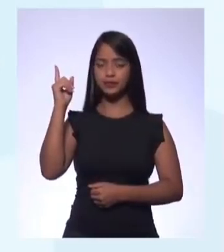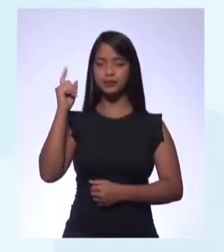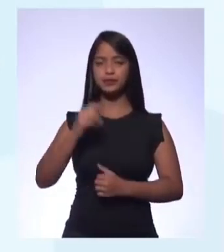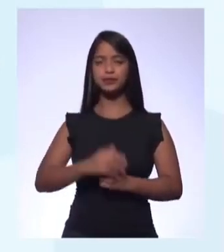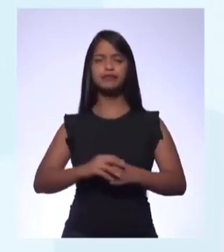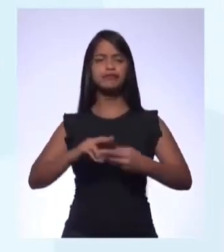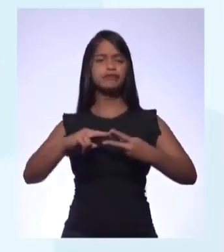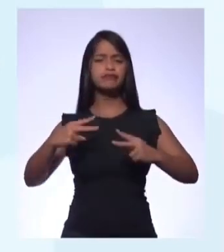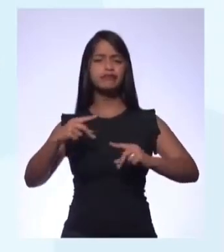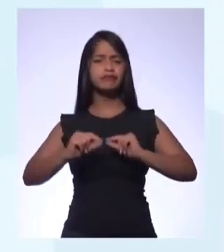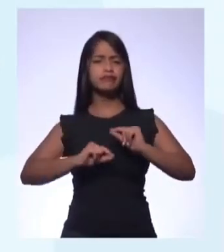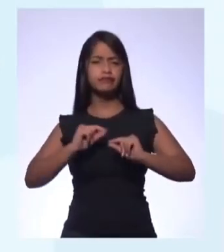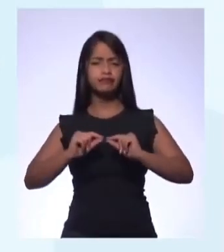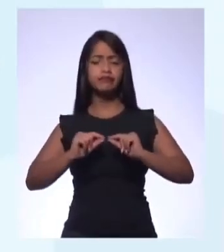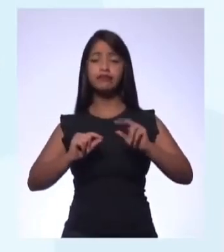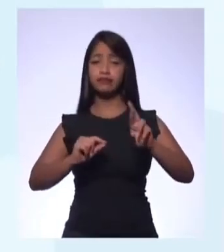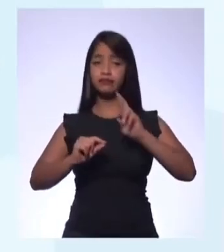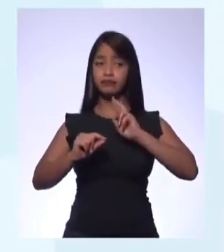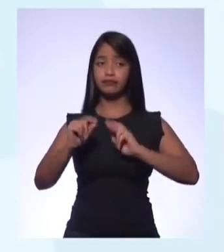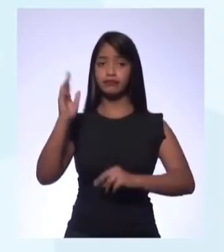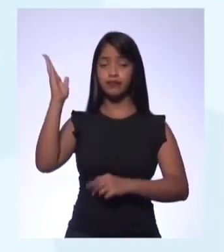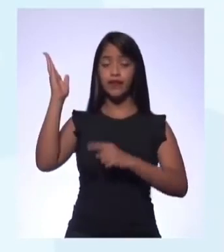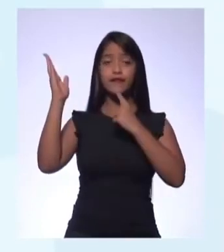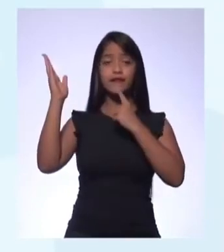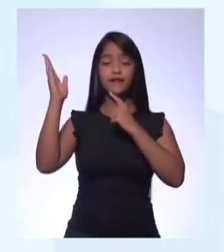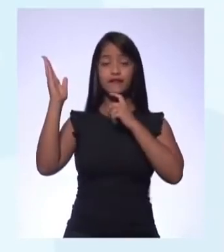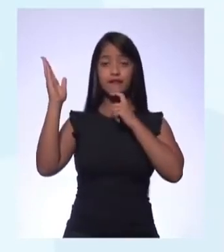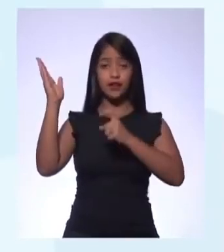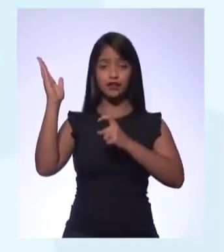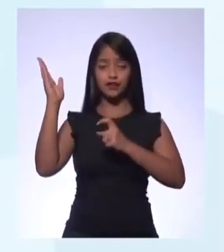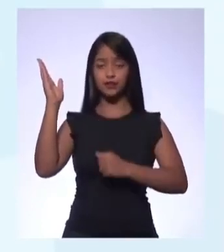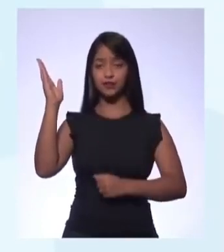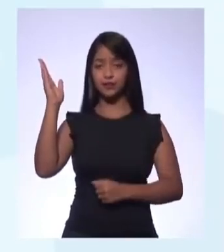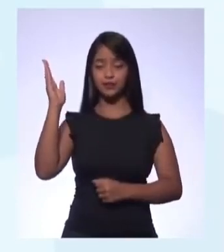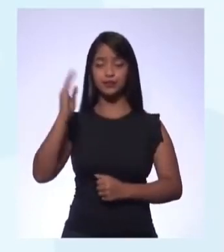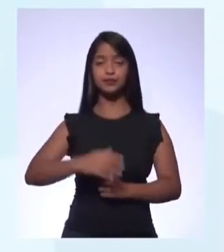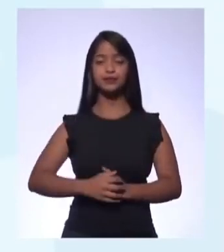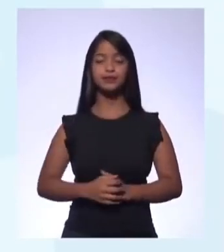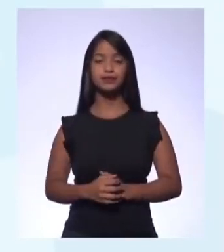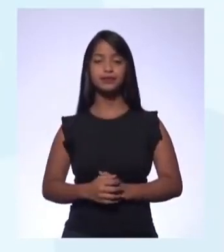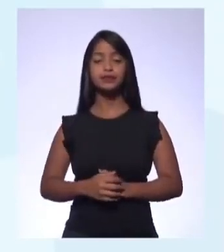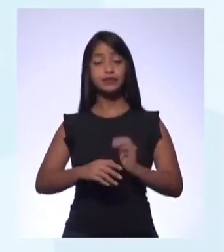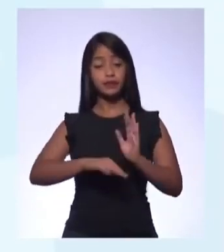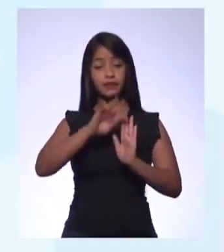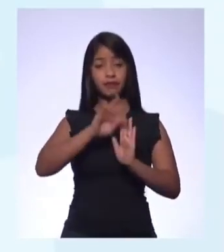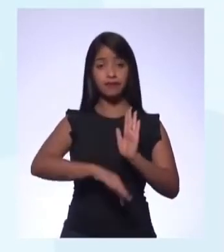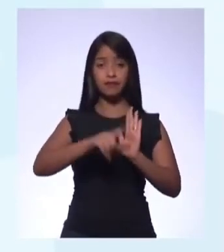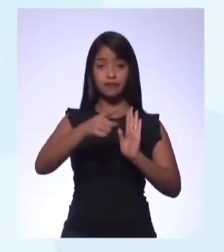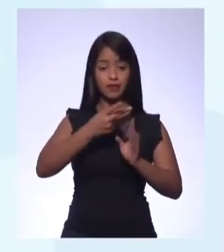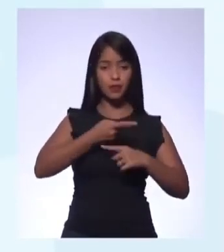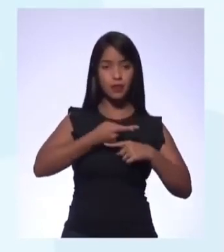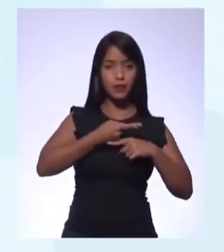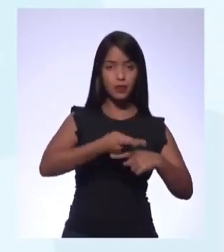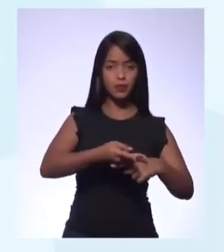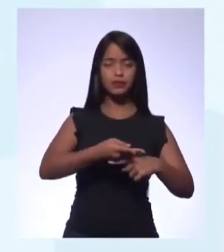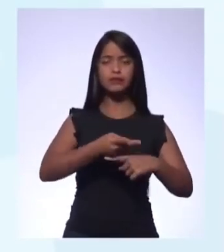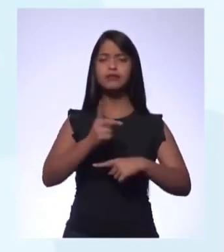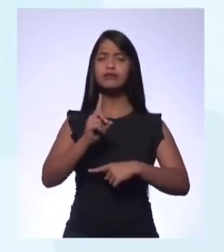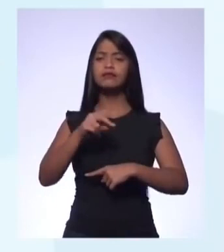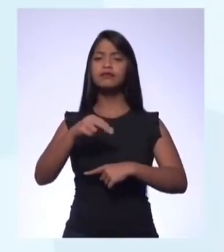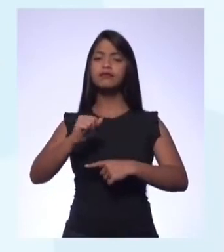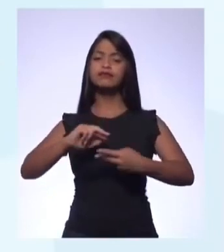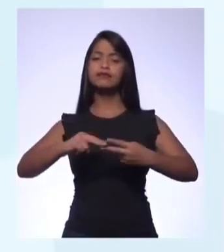que é DNA? DNA is. DNA é... Você vai lá no texto, procura o que é DNA